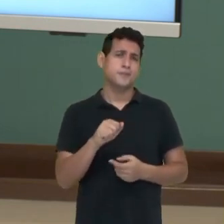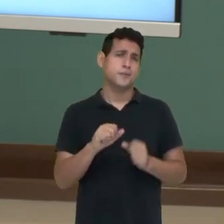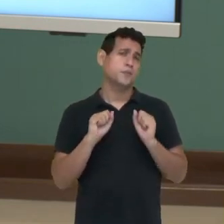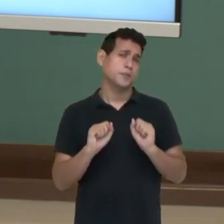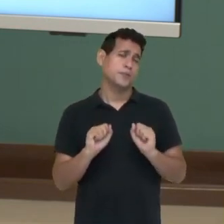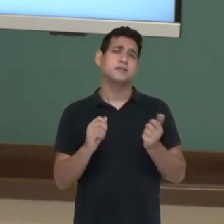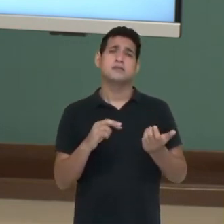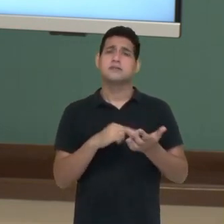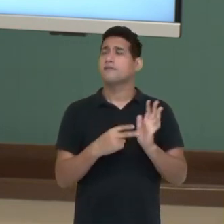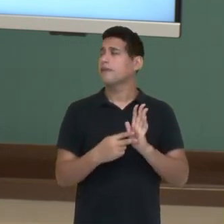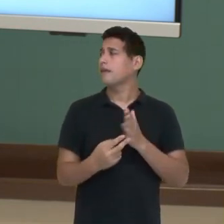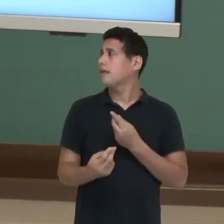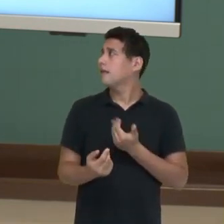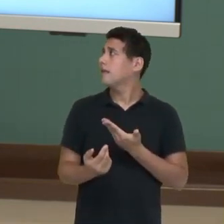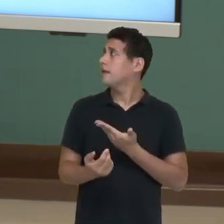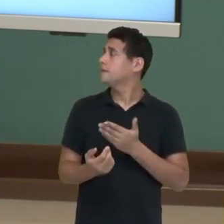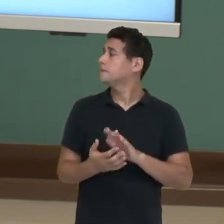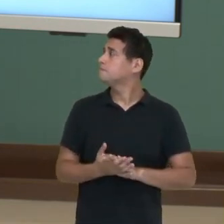uma